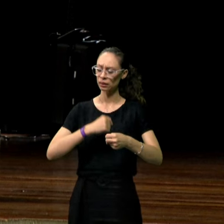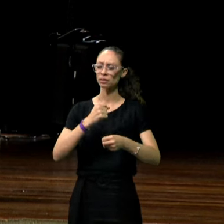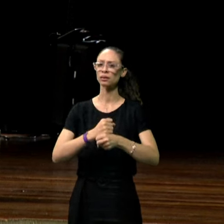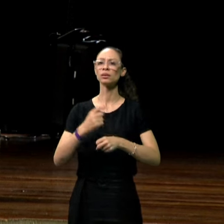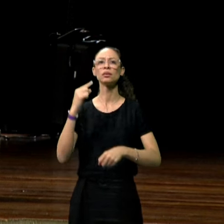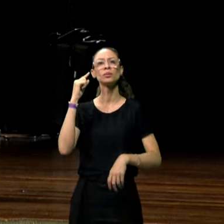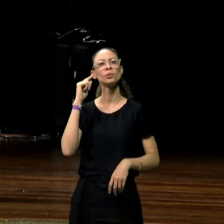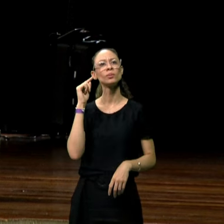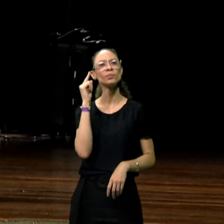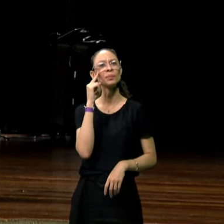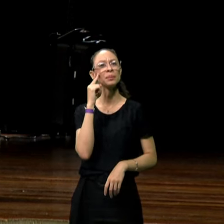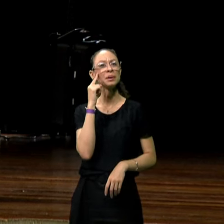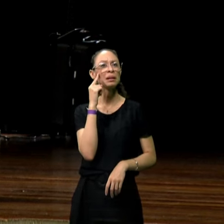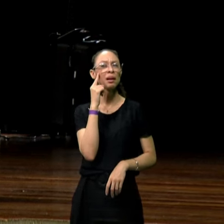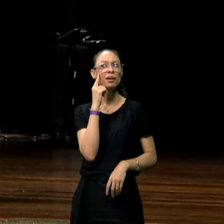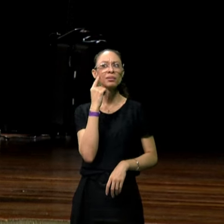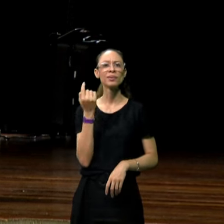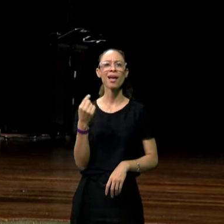pouco tempo.